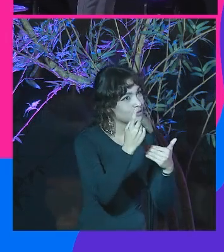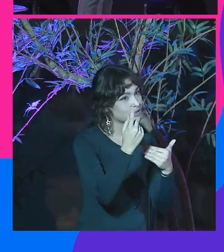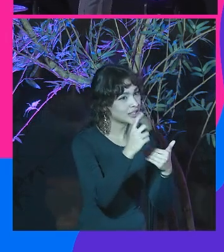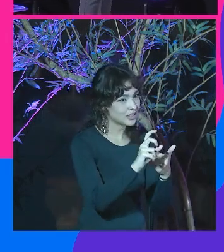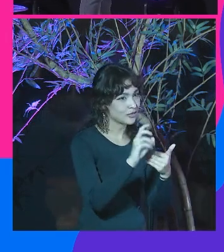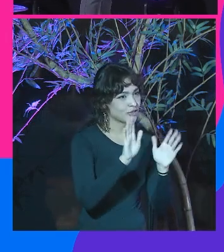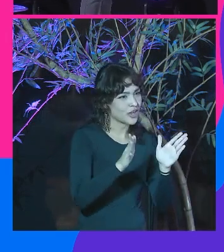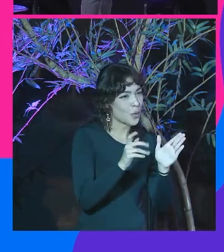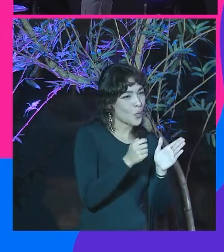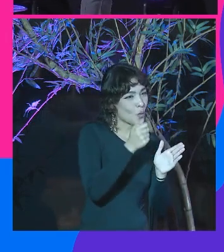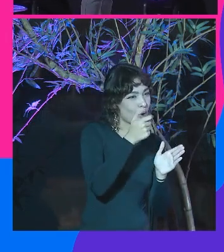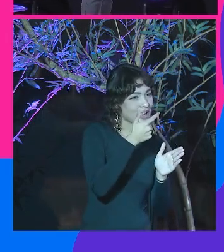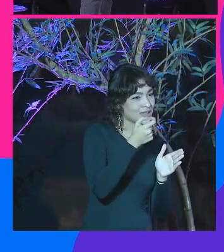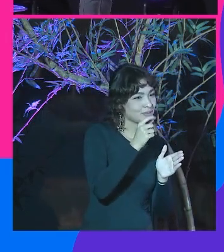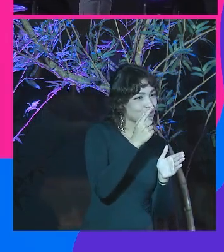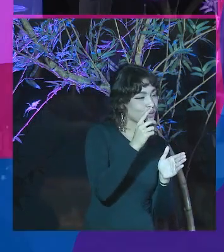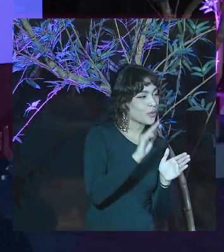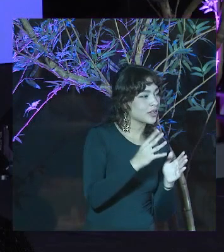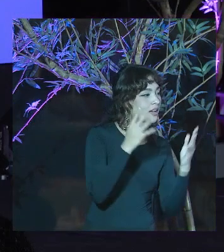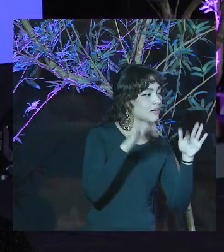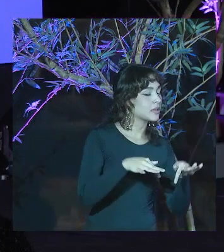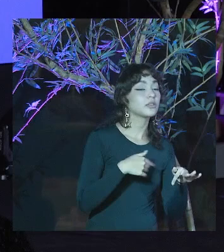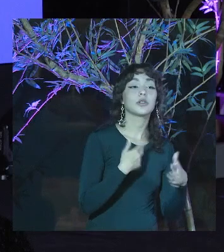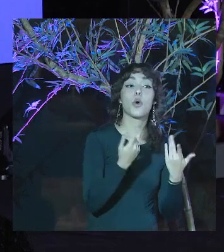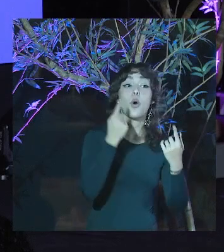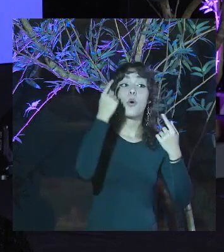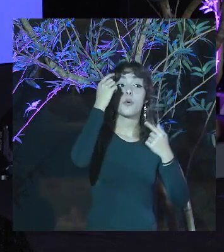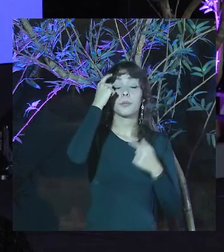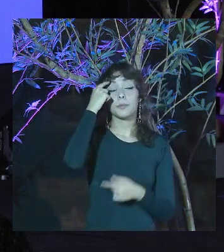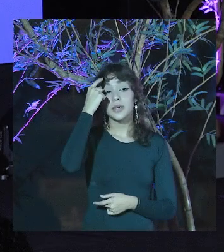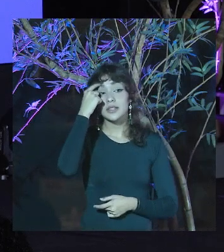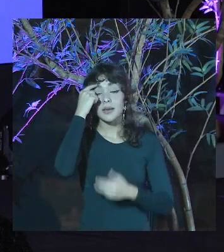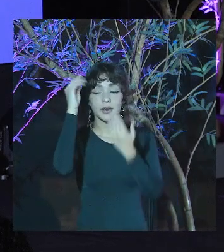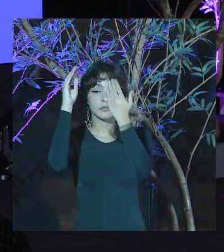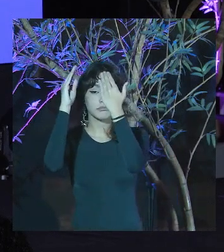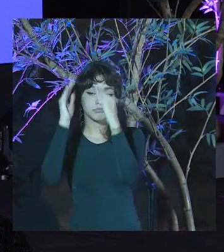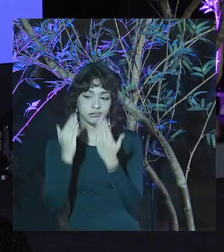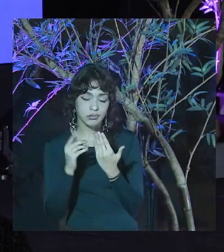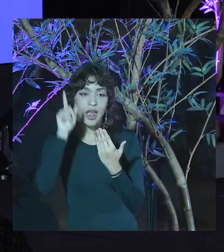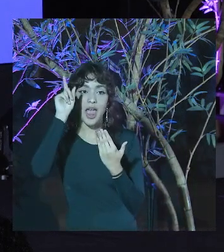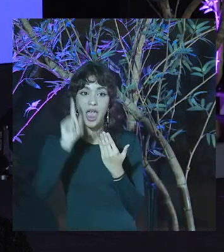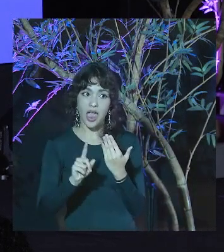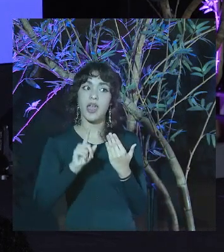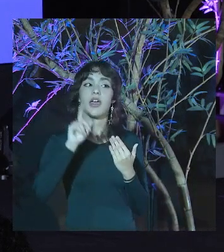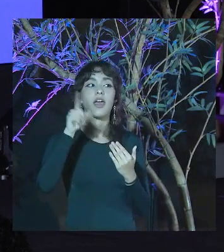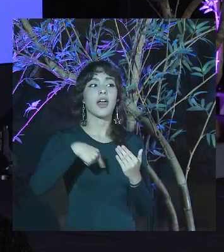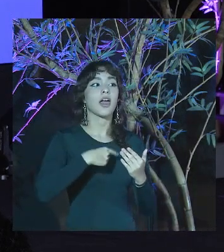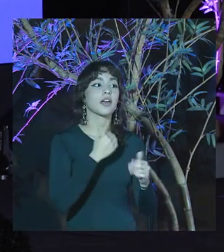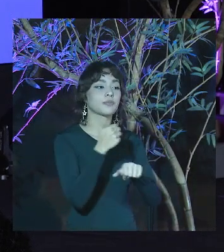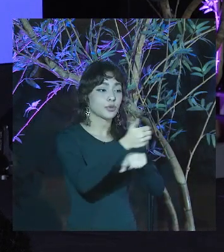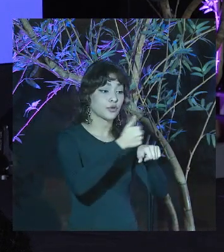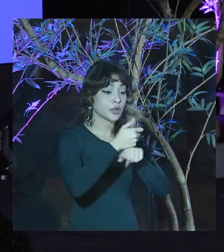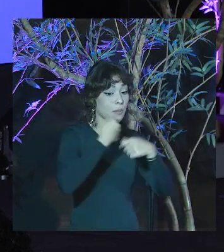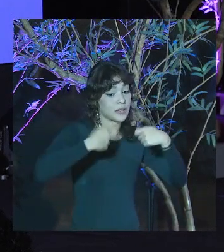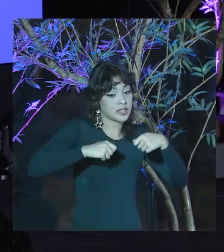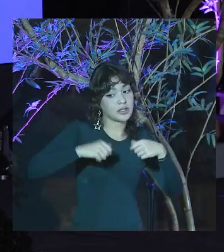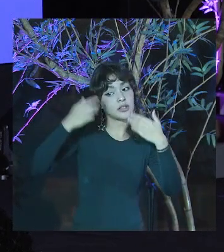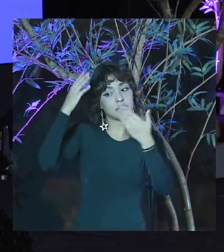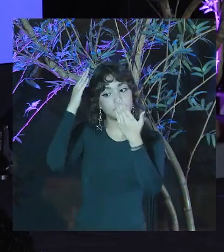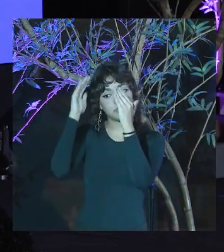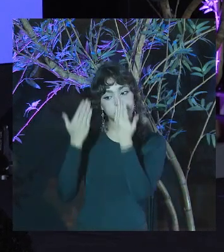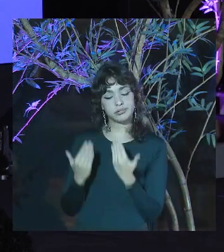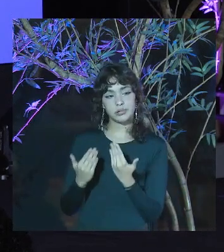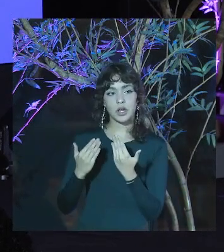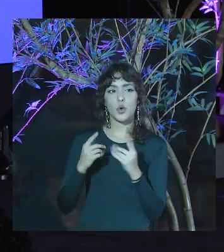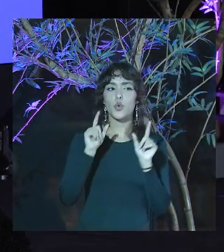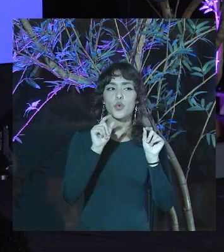né? O pensamento analítico é a habilidade fundamental desses profissionais. O que eles sabem fazer? Eles sabem